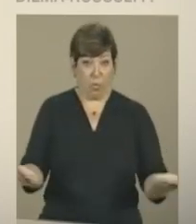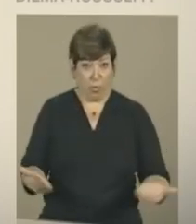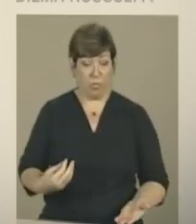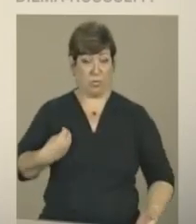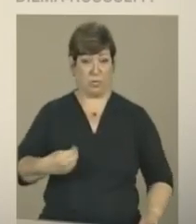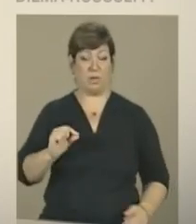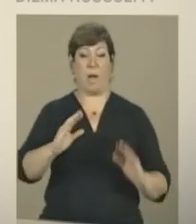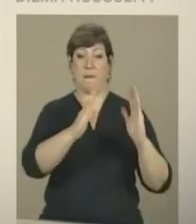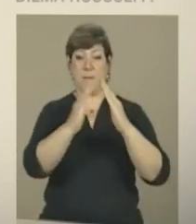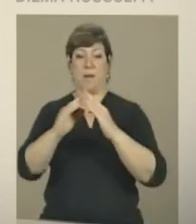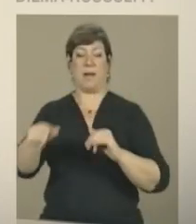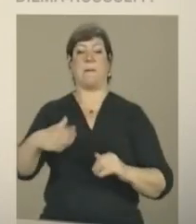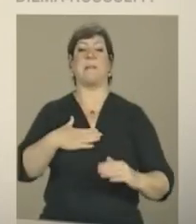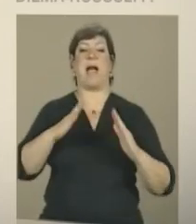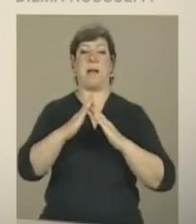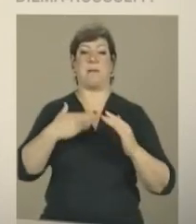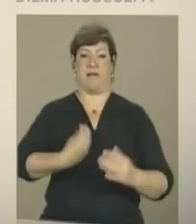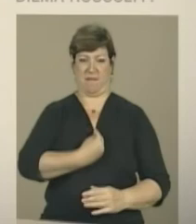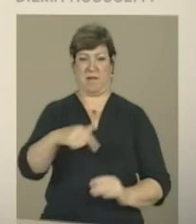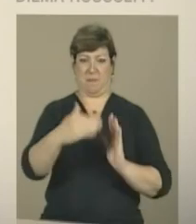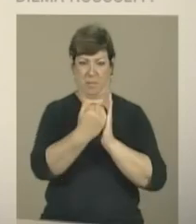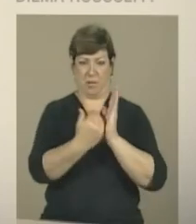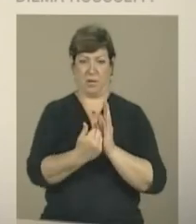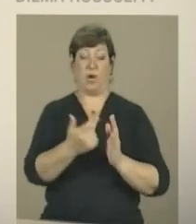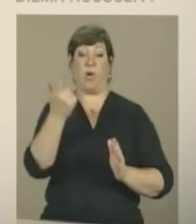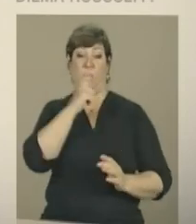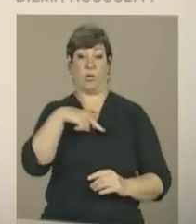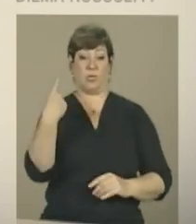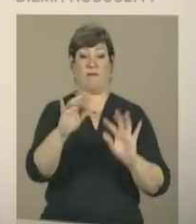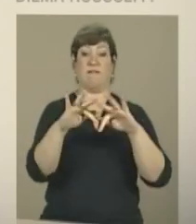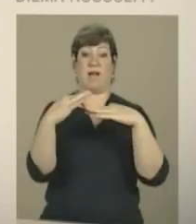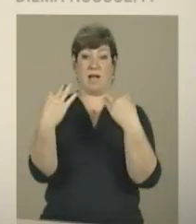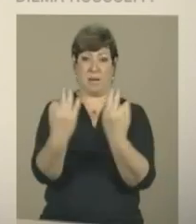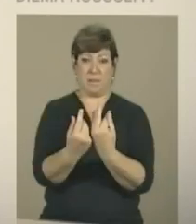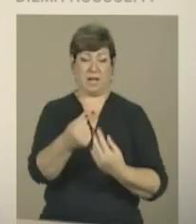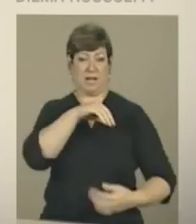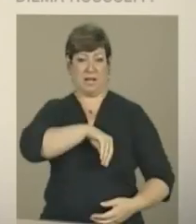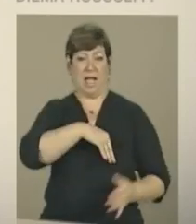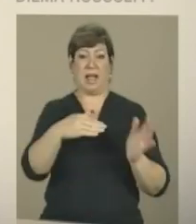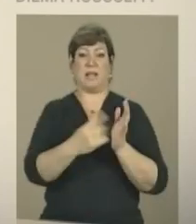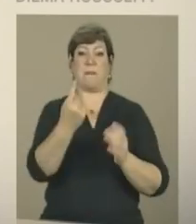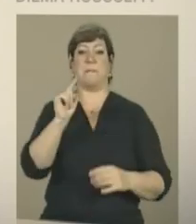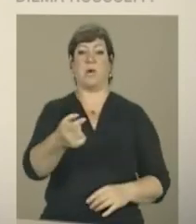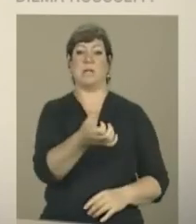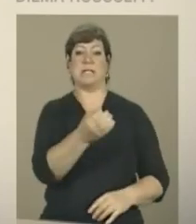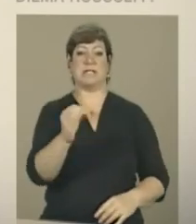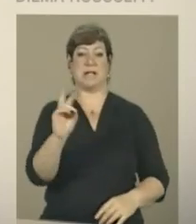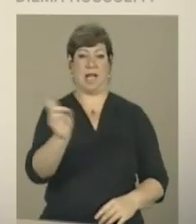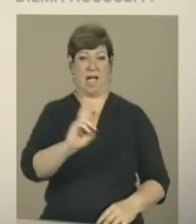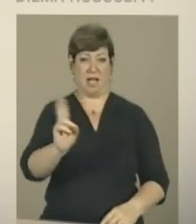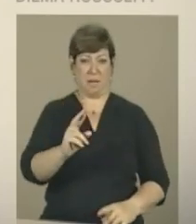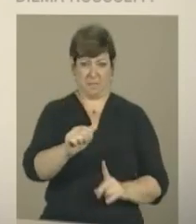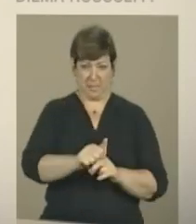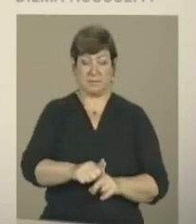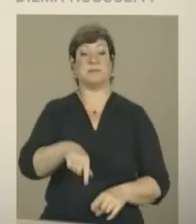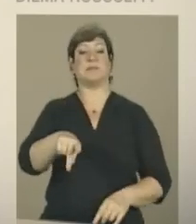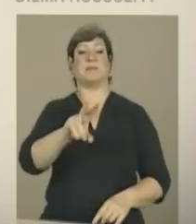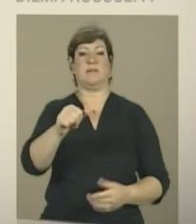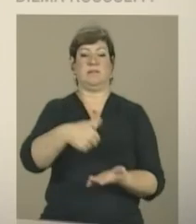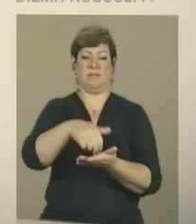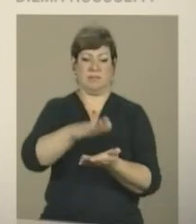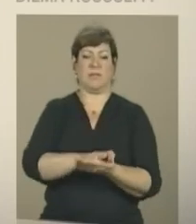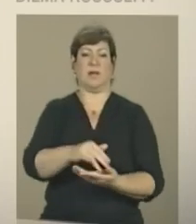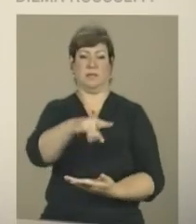as moradias do Minha Casa Minha Vida adquiridas pelas famílias com renda até r$ 1600 vão ser